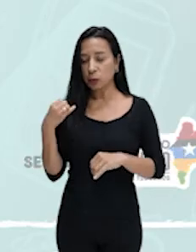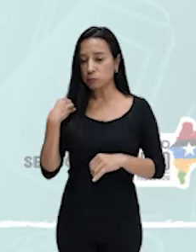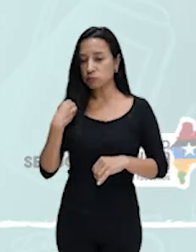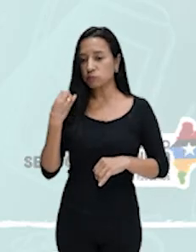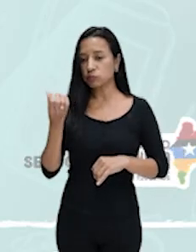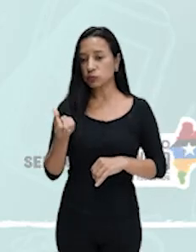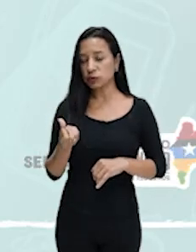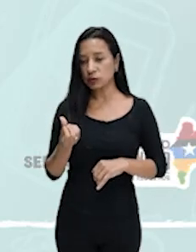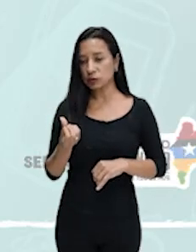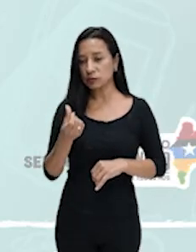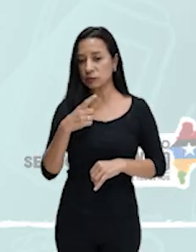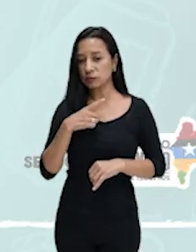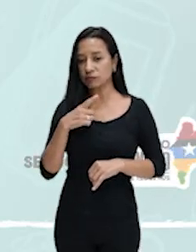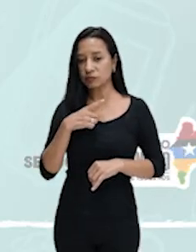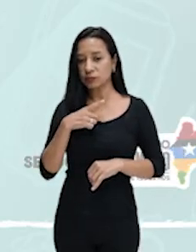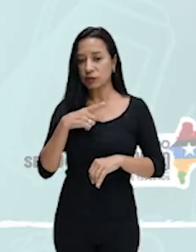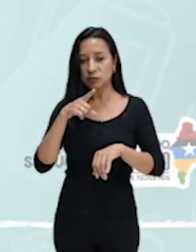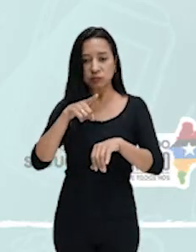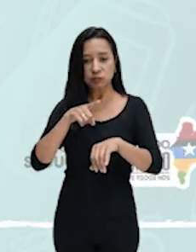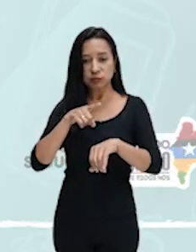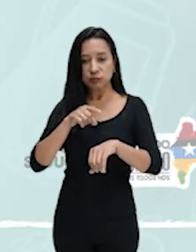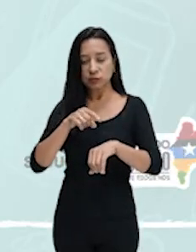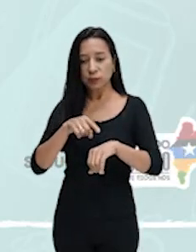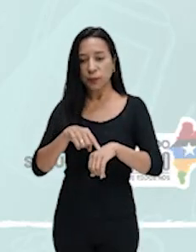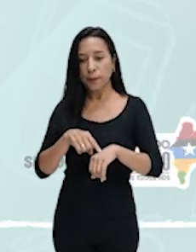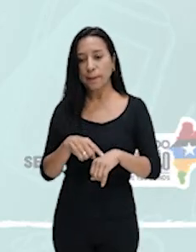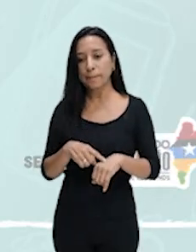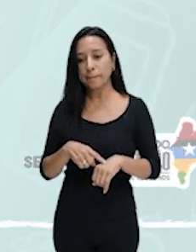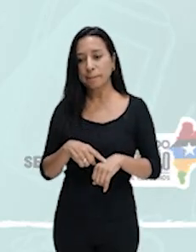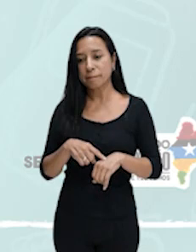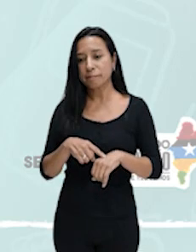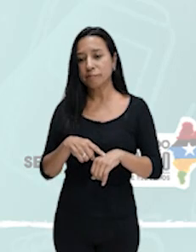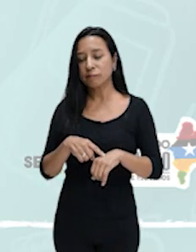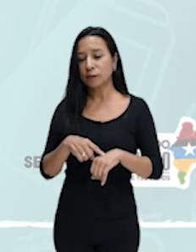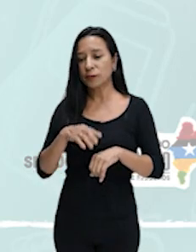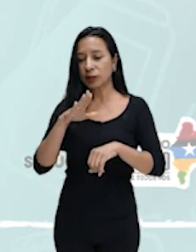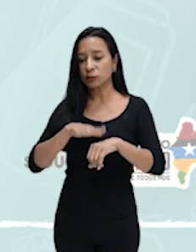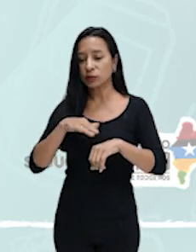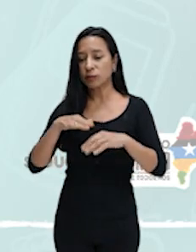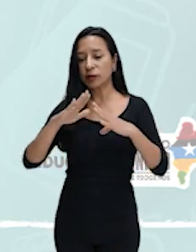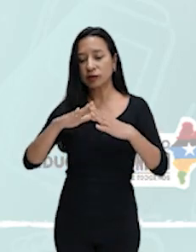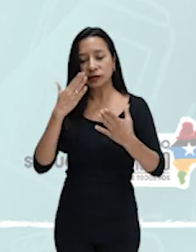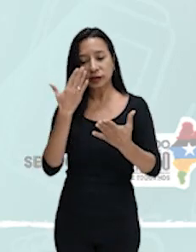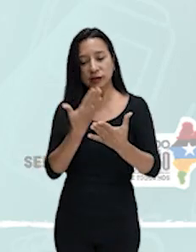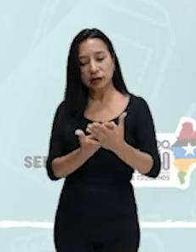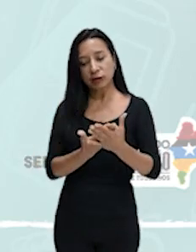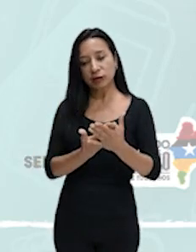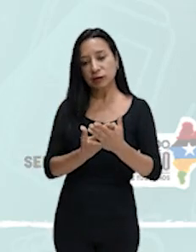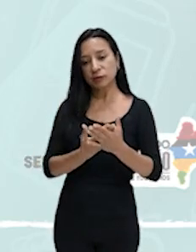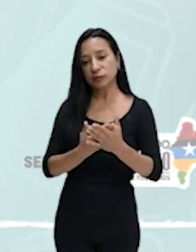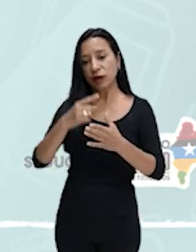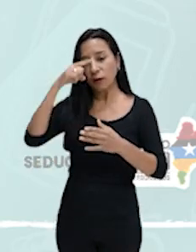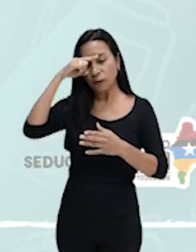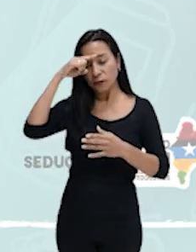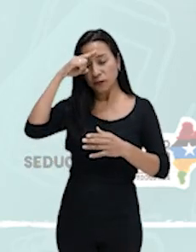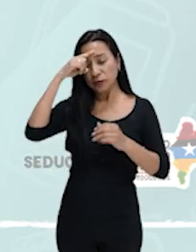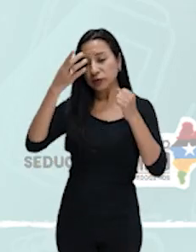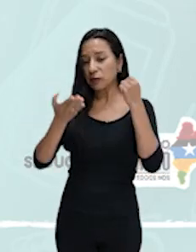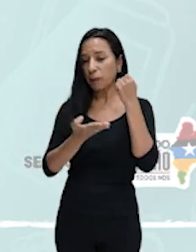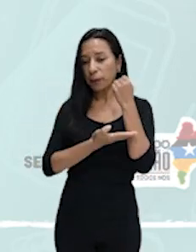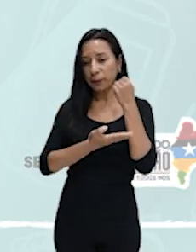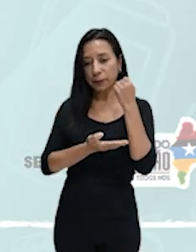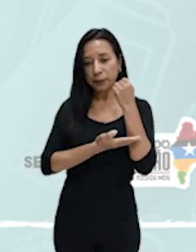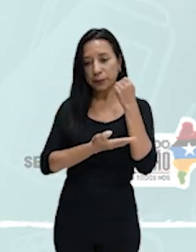sequelas em uma de suas pernas. E sendo chamada pelas outras crianças na escola de Frida da perna de pau, tá? Porque a perna dela